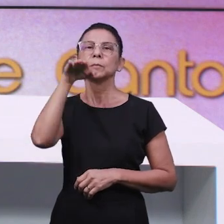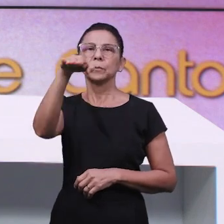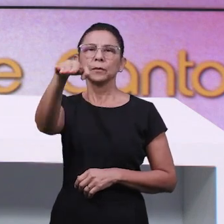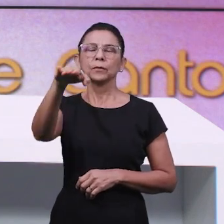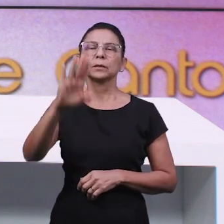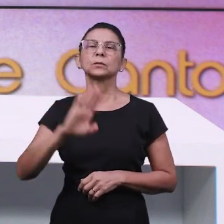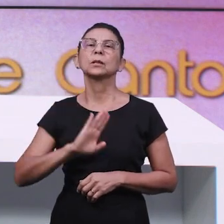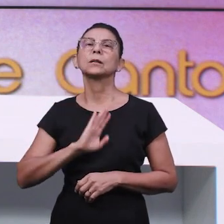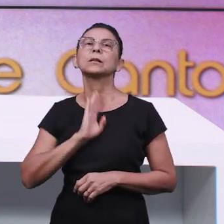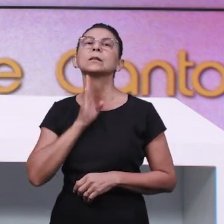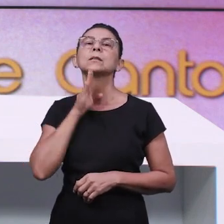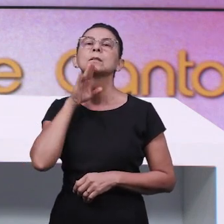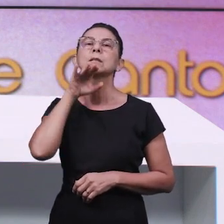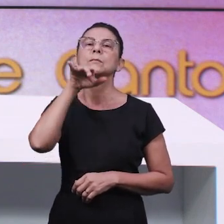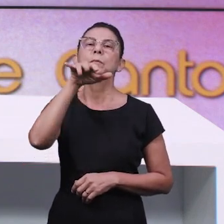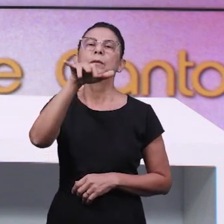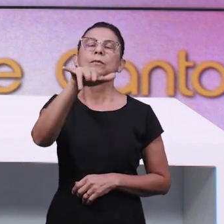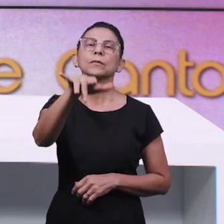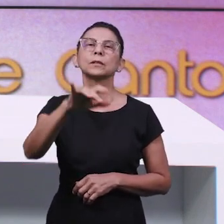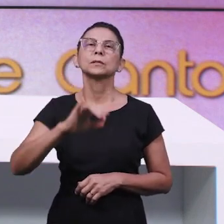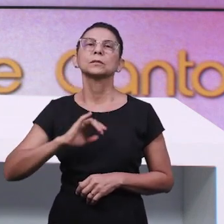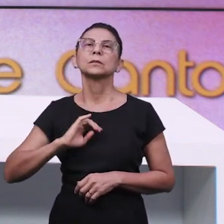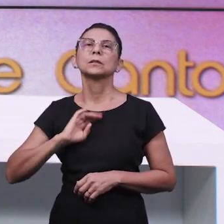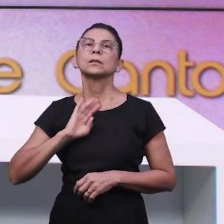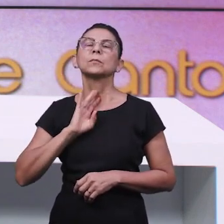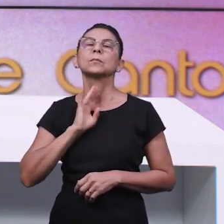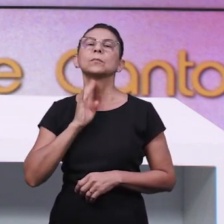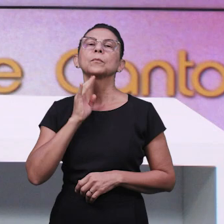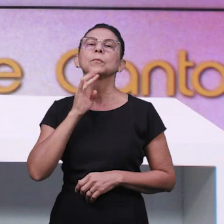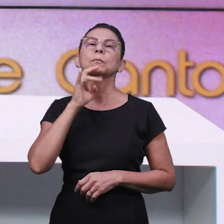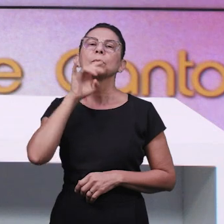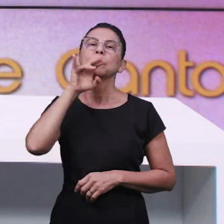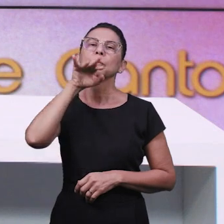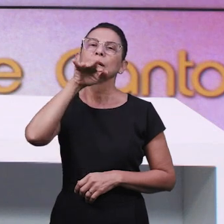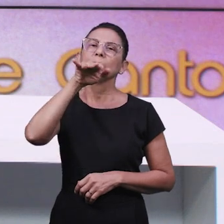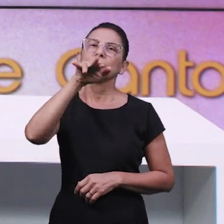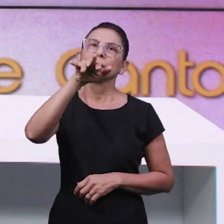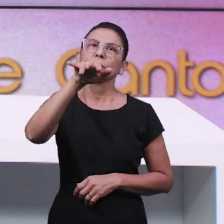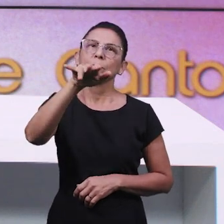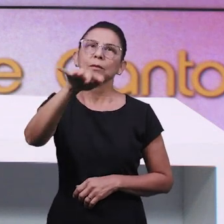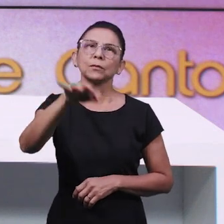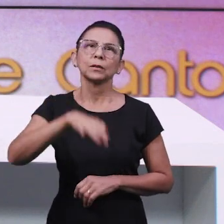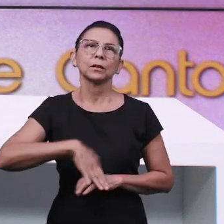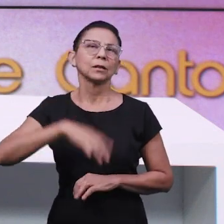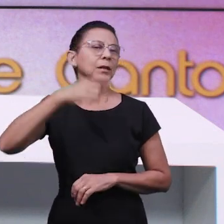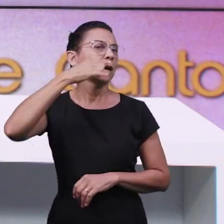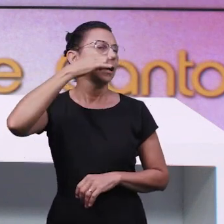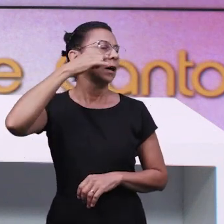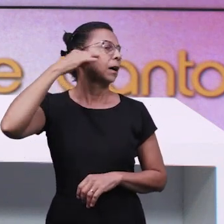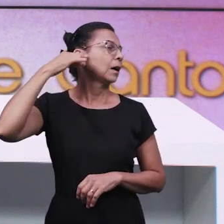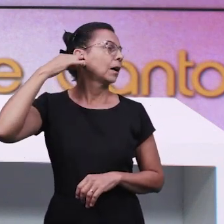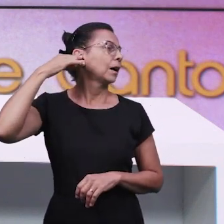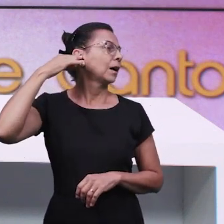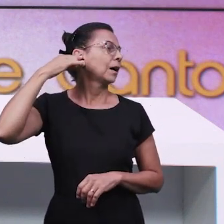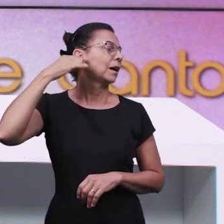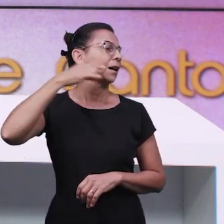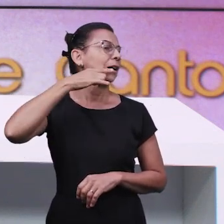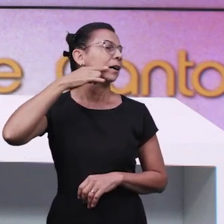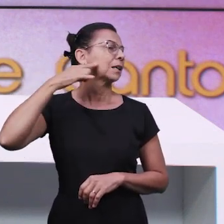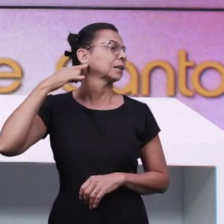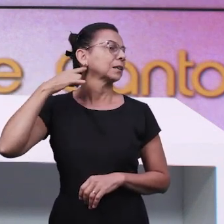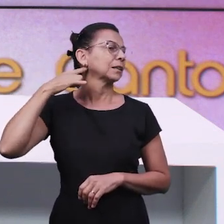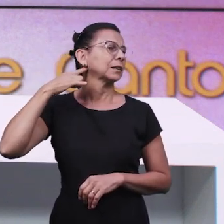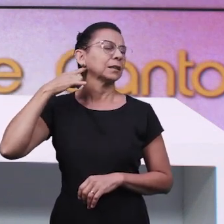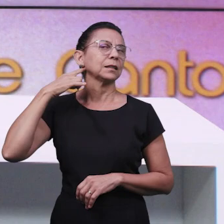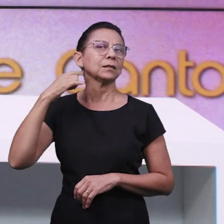frente. É esse movimento do som da nossa voz. Aqui ele ocupa as cavidades e quando